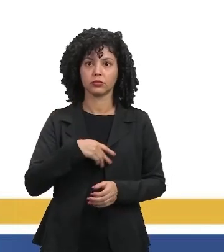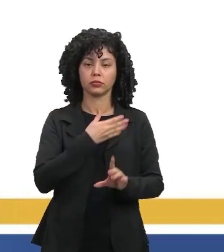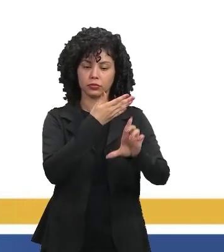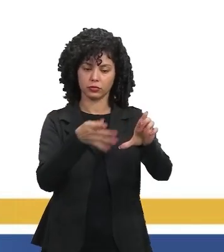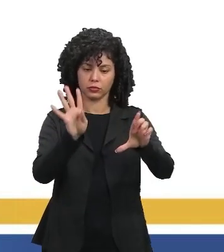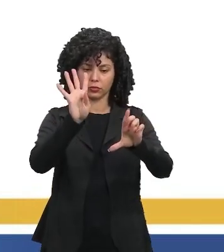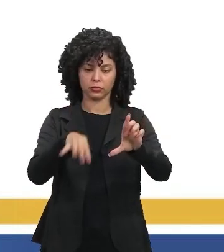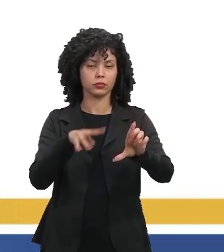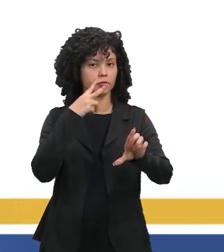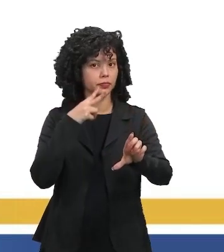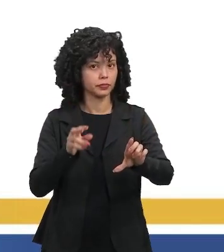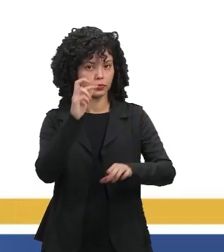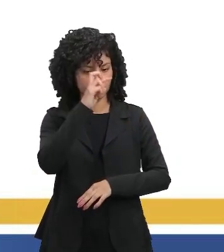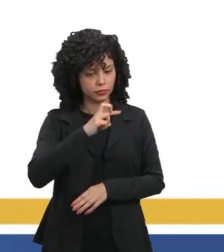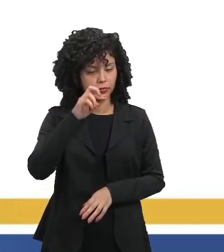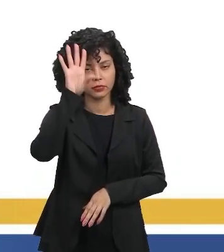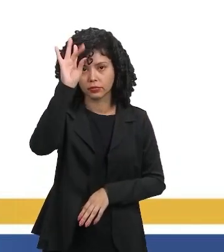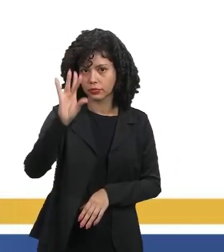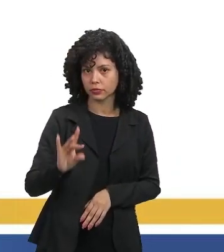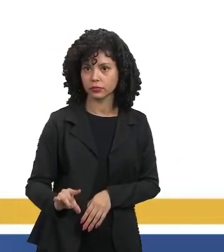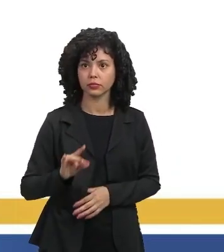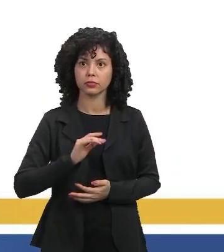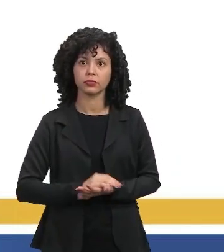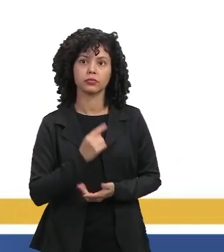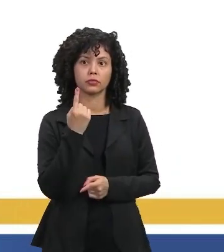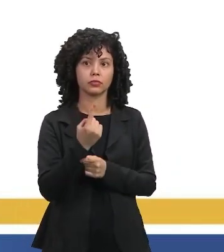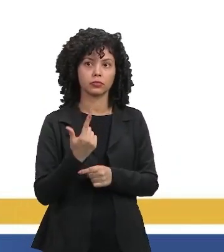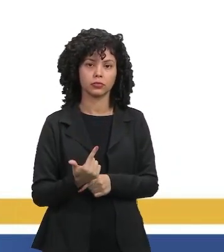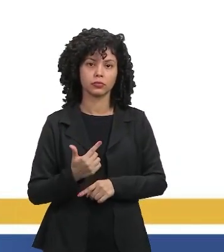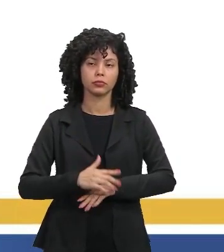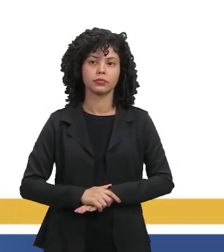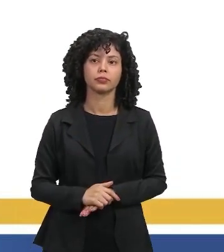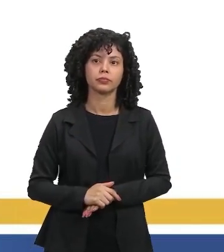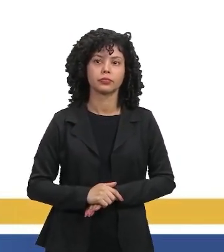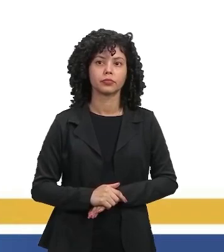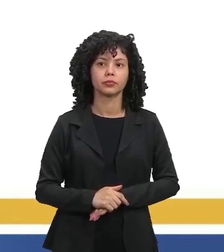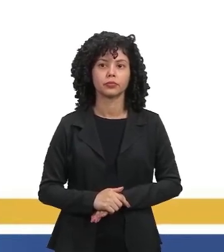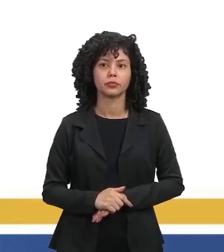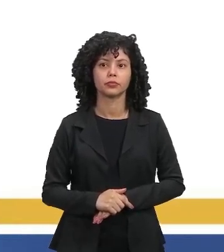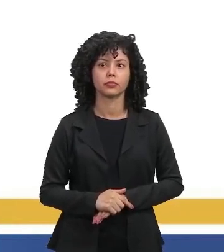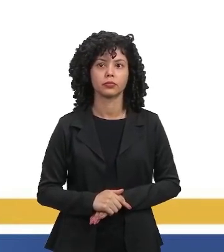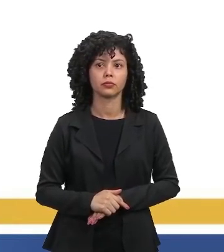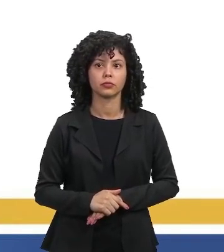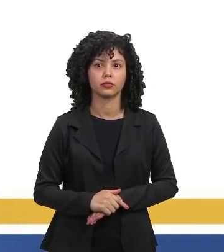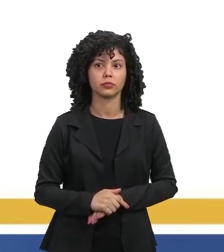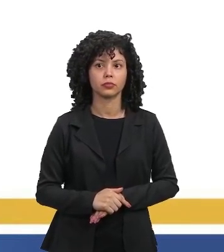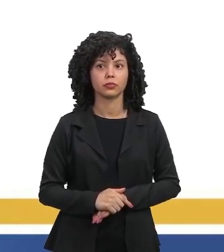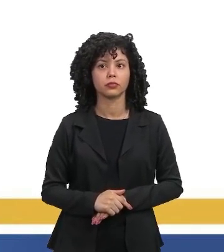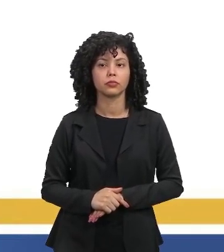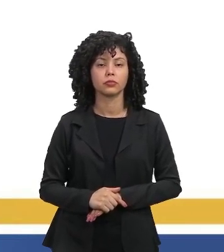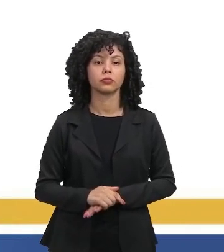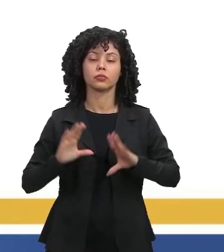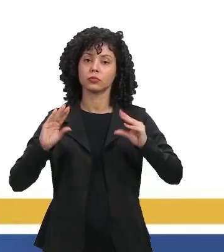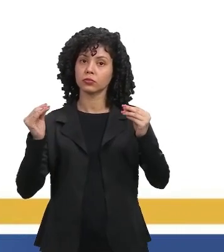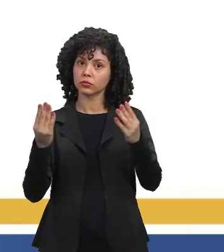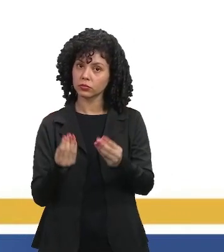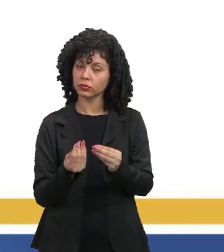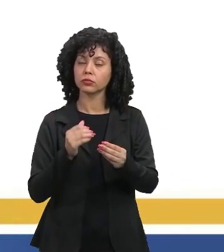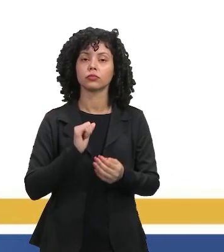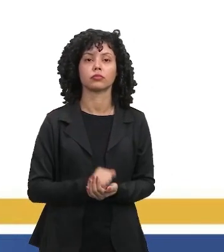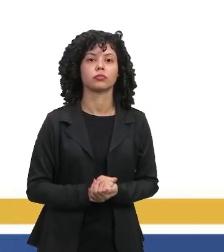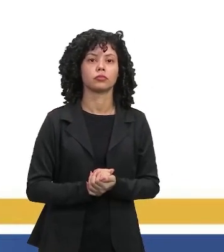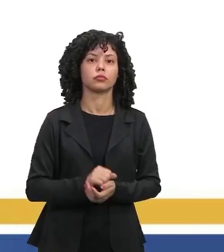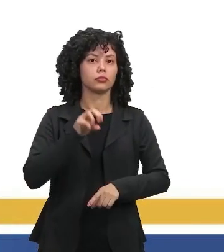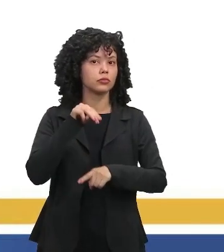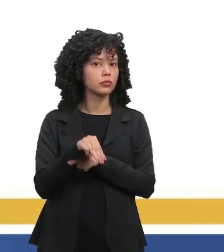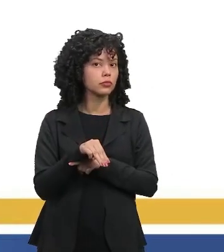tabela onde você vai ter que analisar as afirmações 1 e 2. Então, uma substância hipotética